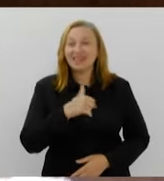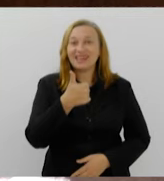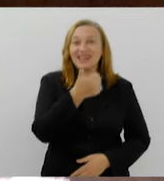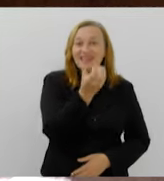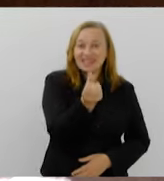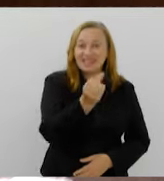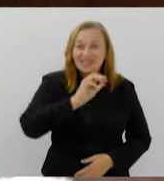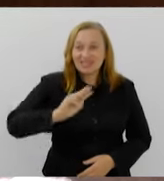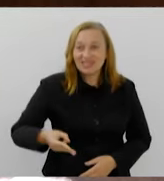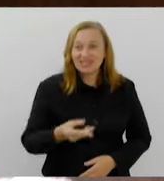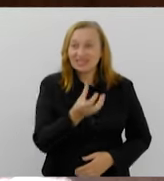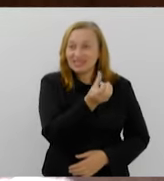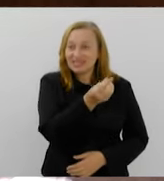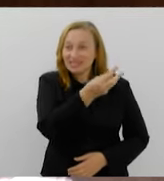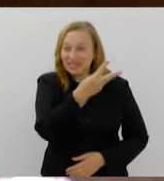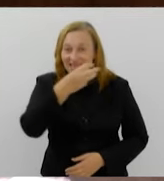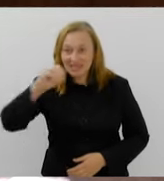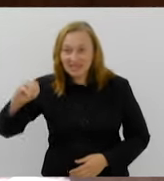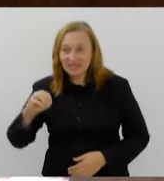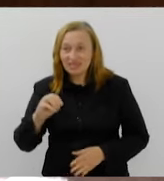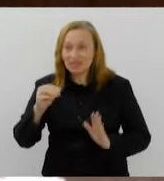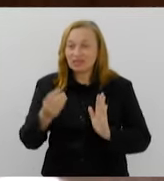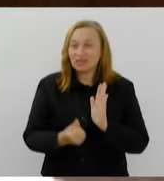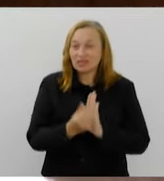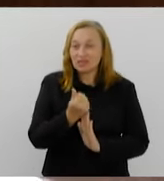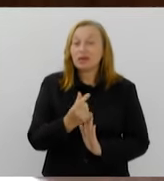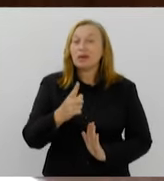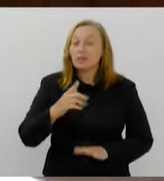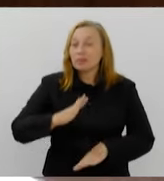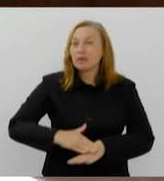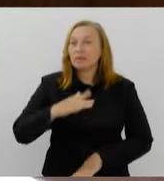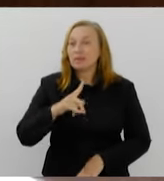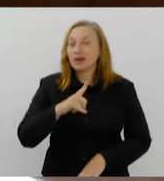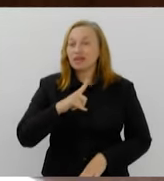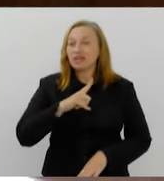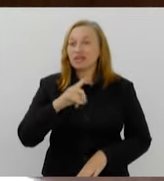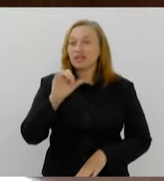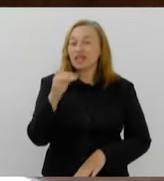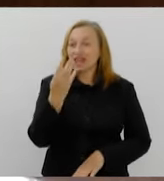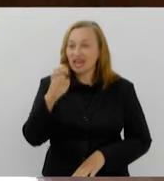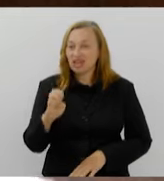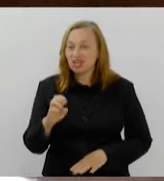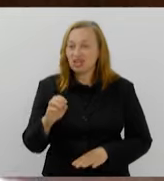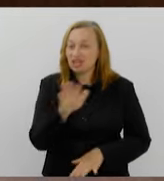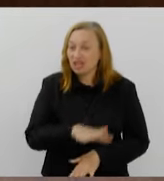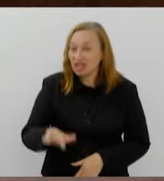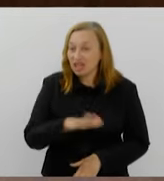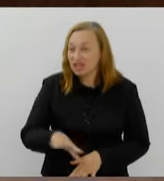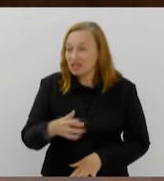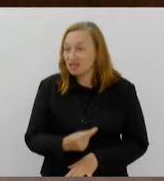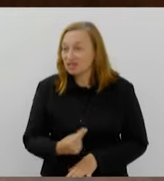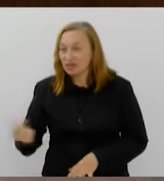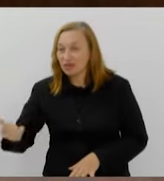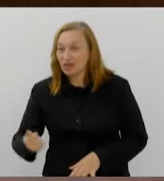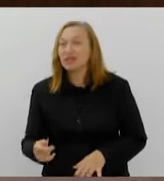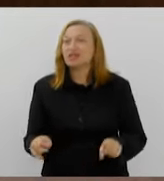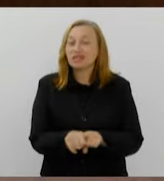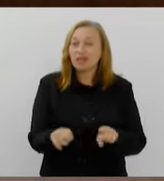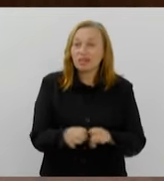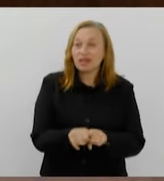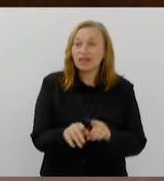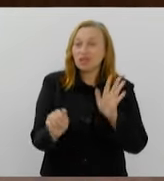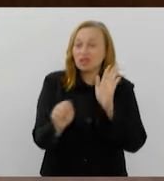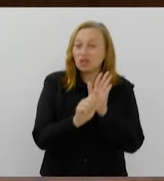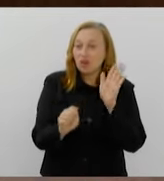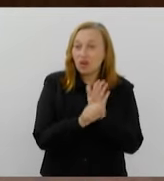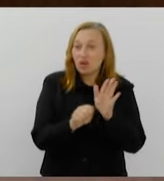orçamento mas que tem mais de 3.000 crianças fora da fora das creches a gente tem cracolândias espalhadas pela cidade a gente